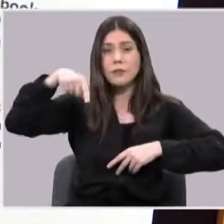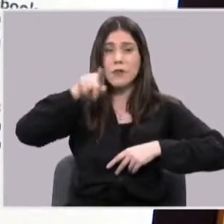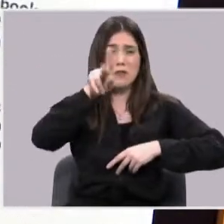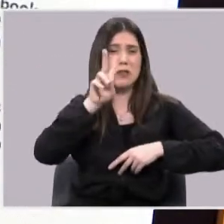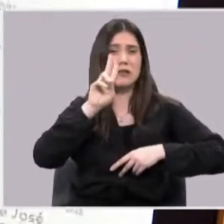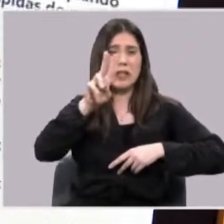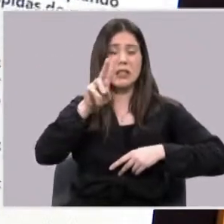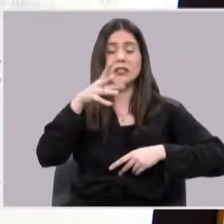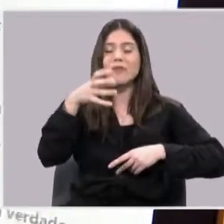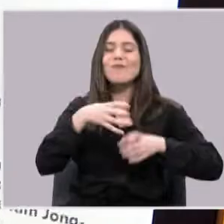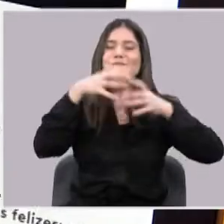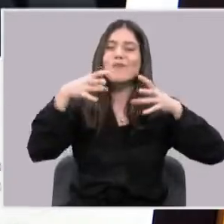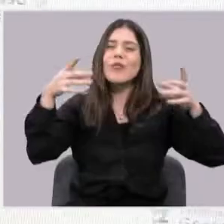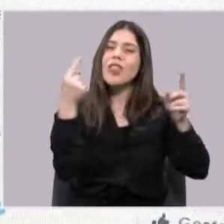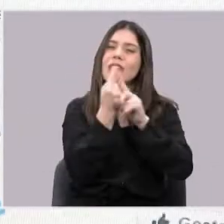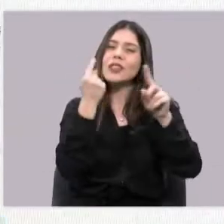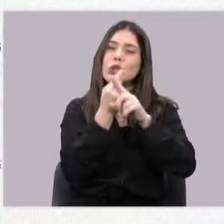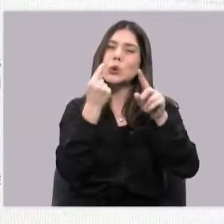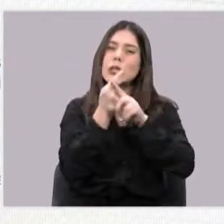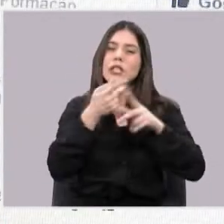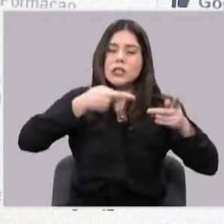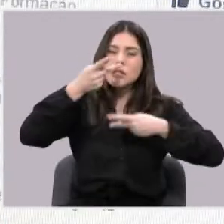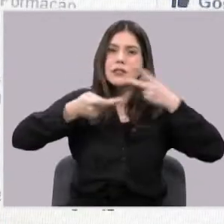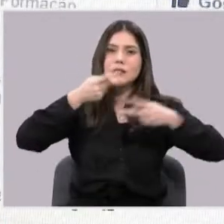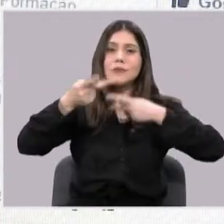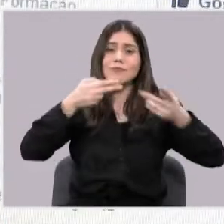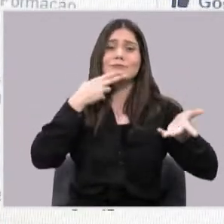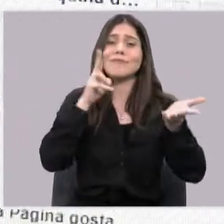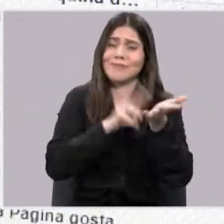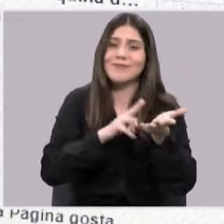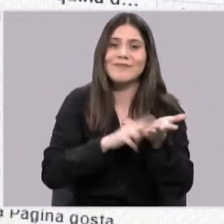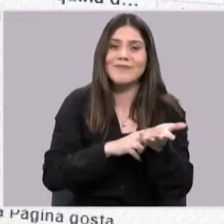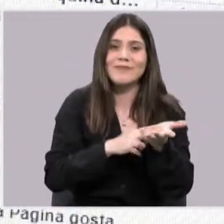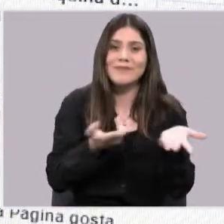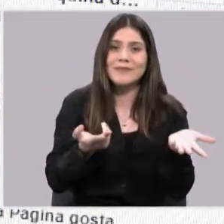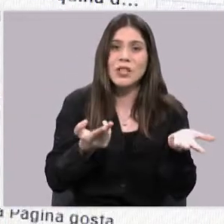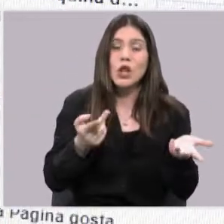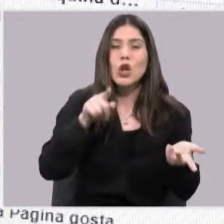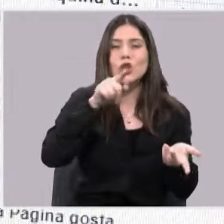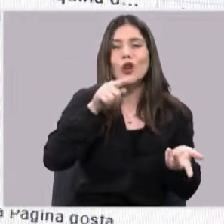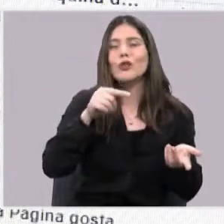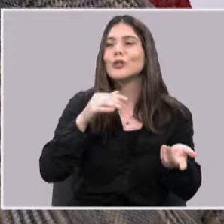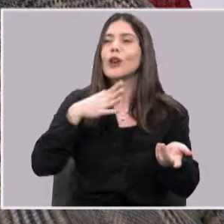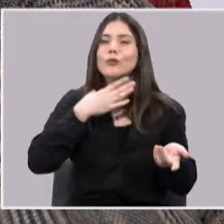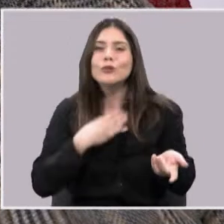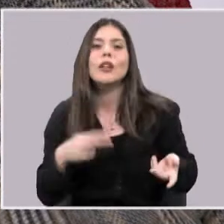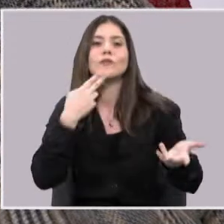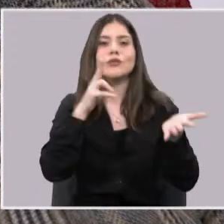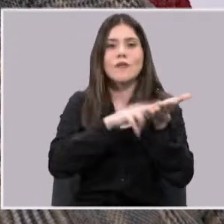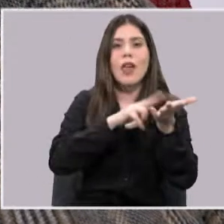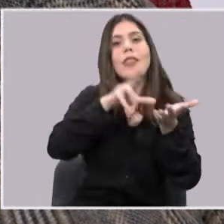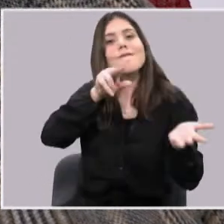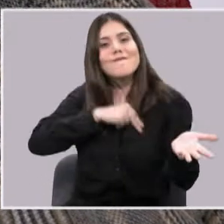vai constatar com muita facilidade que a maior parte das coisas que nós avaliamos são verdadeiras. Nós premiamos a